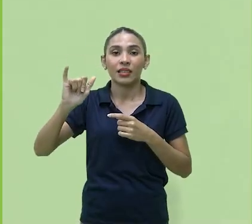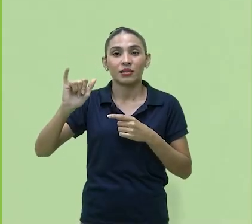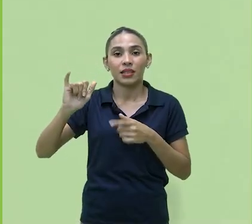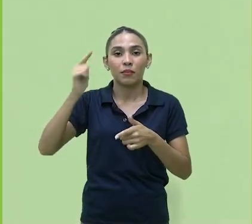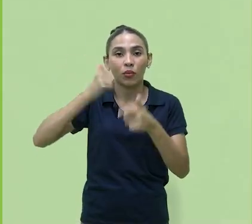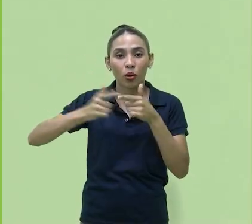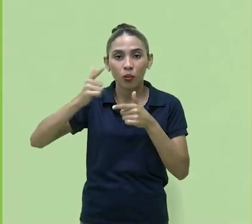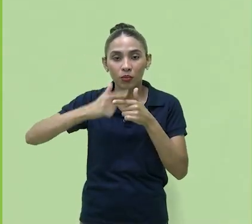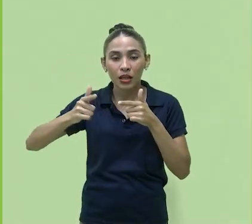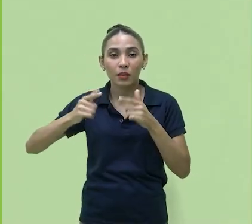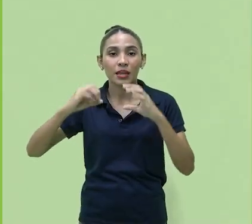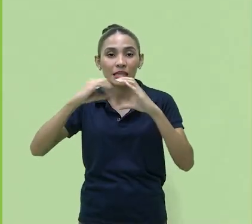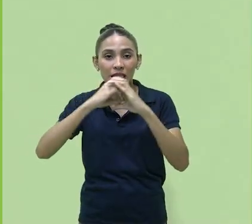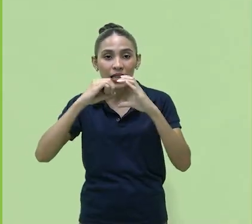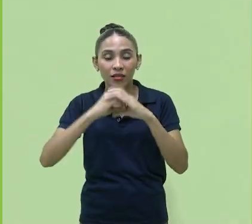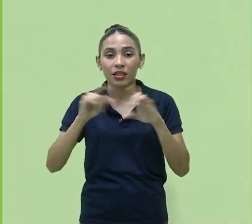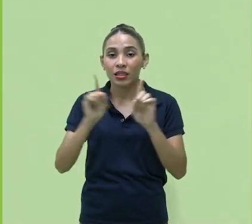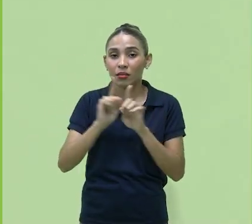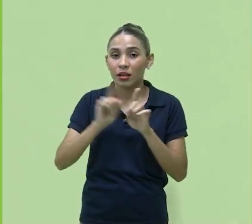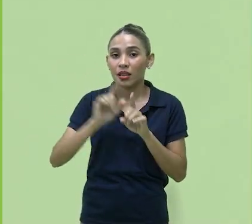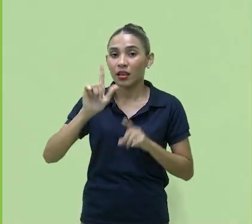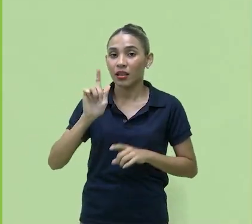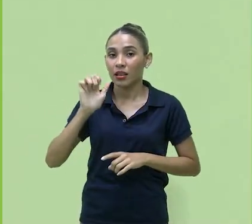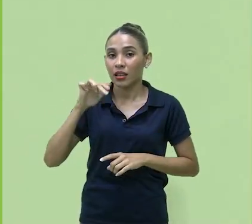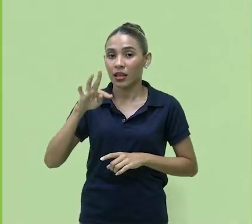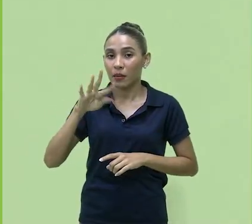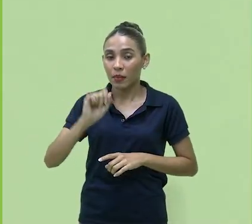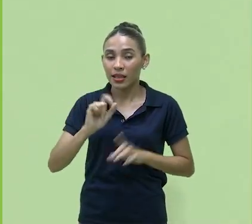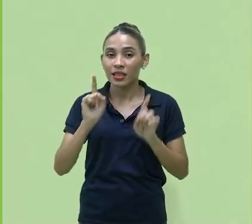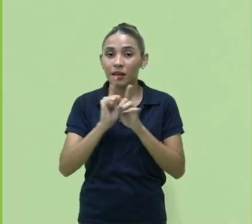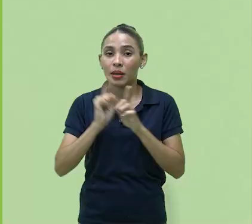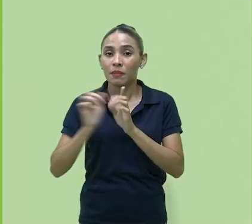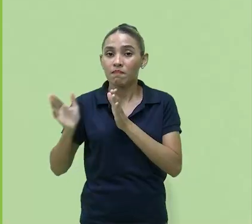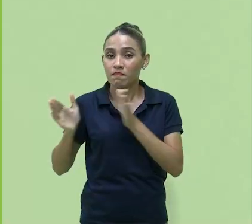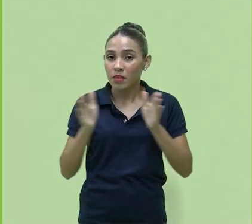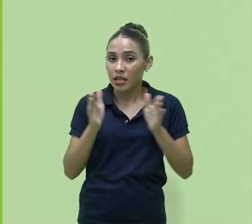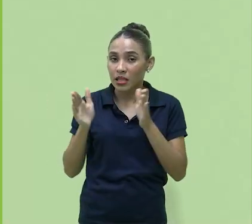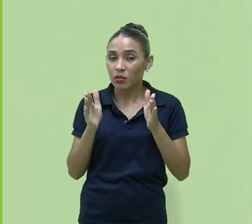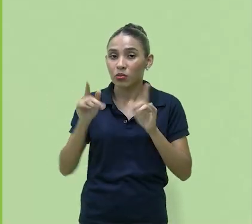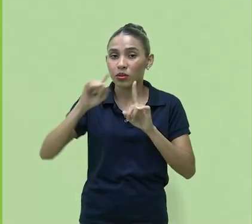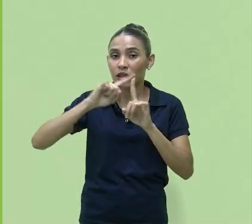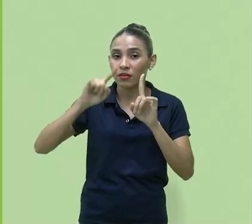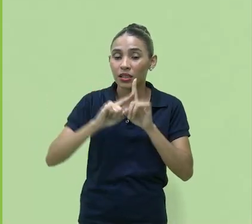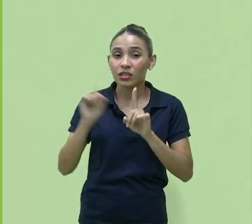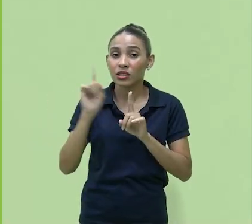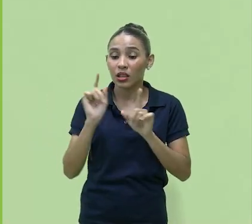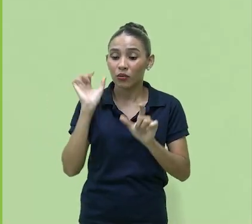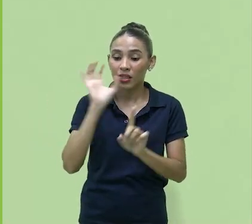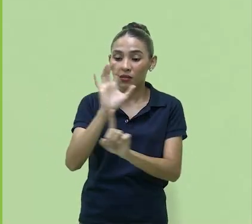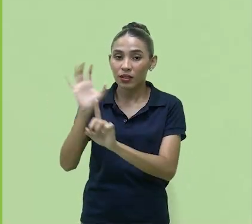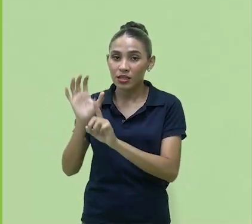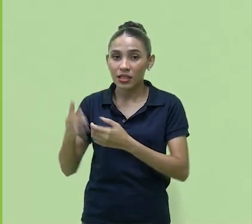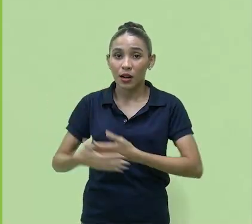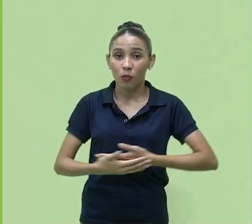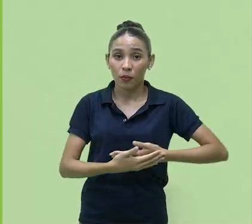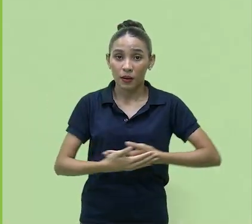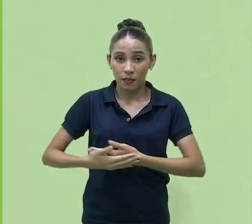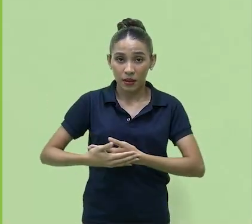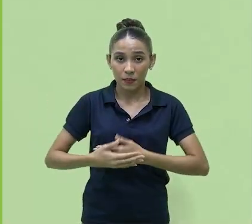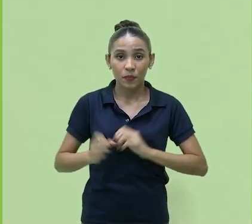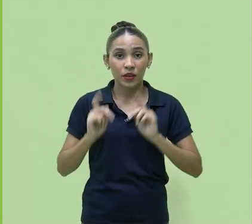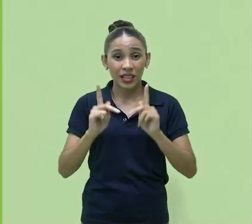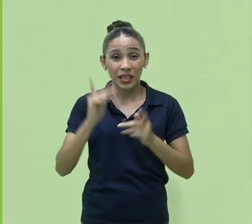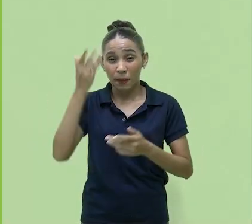gametas, principalmente, e para também, durante a gravidez, não alterar aí na formação do seu indivíduo. Tá? Isso aí já